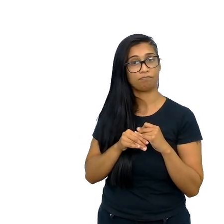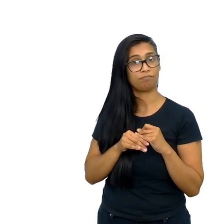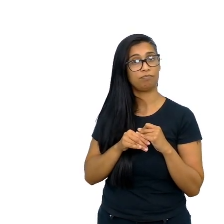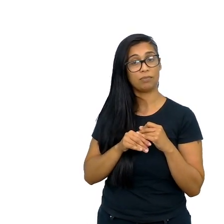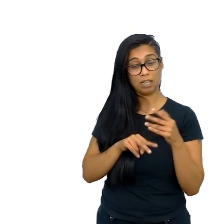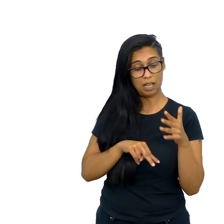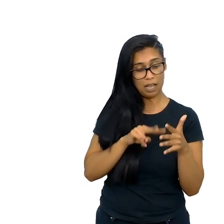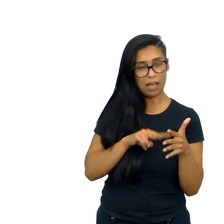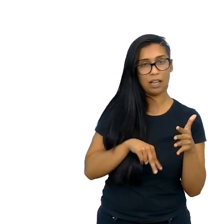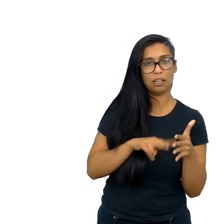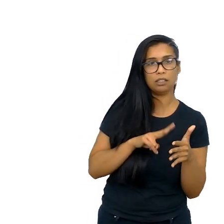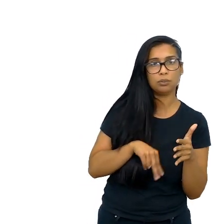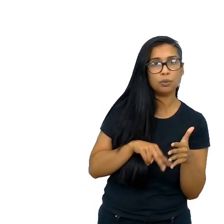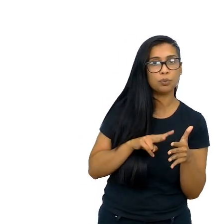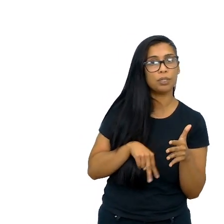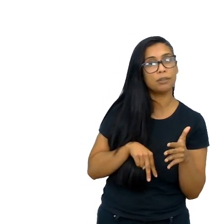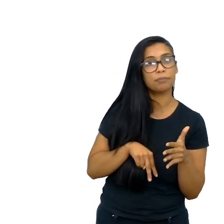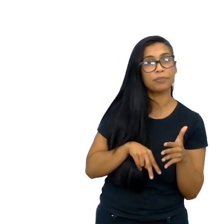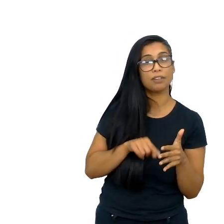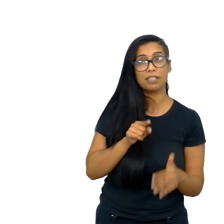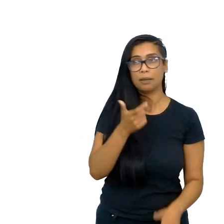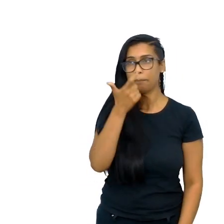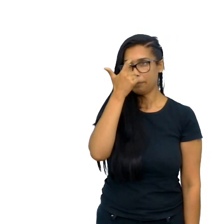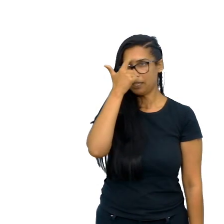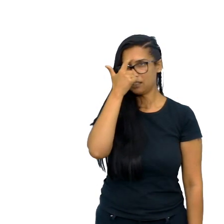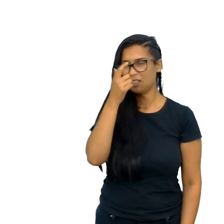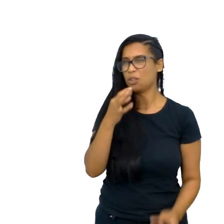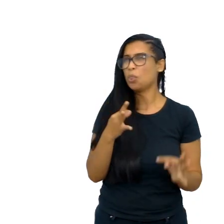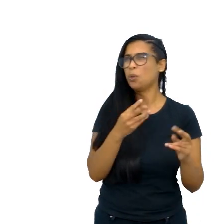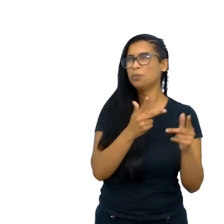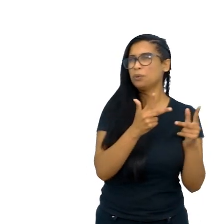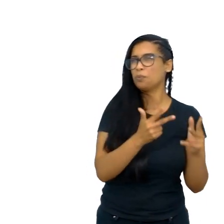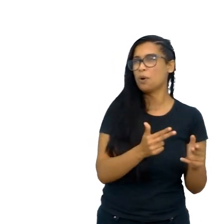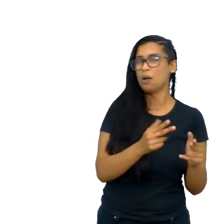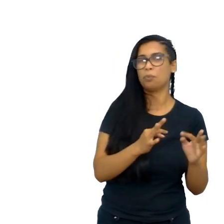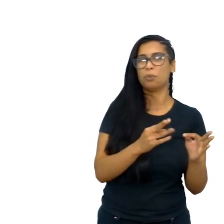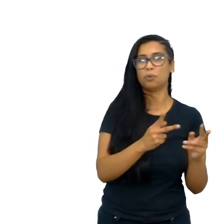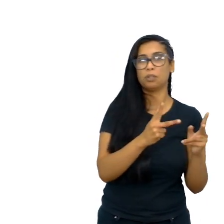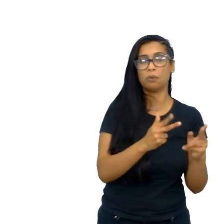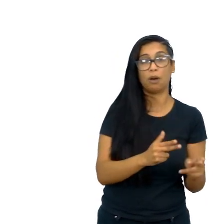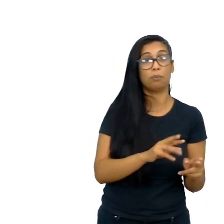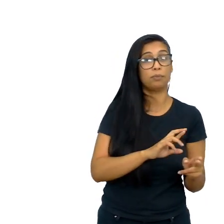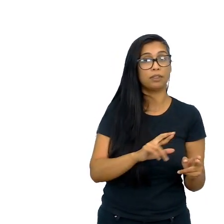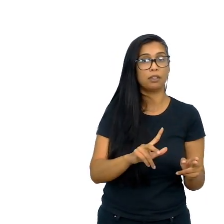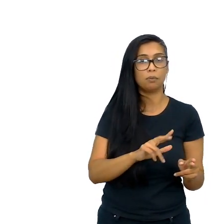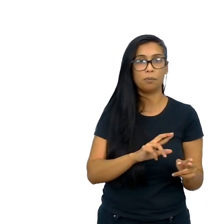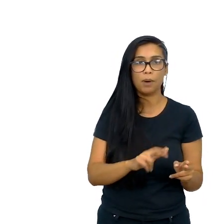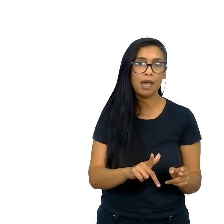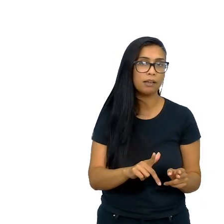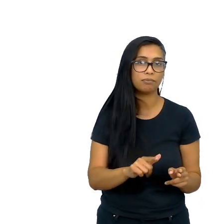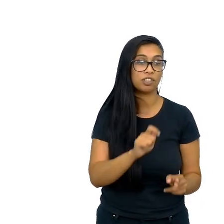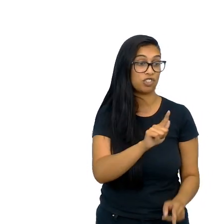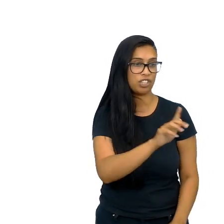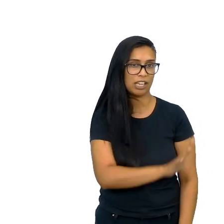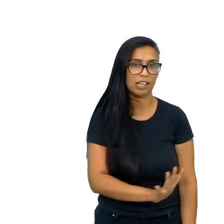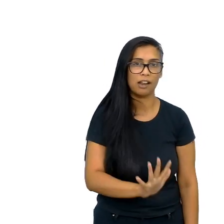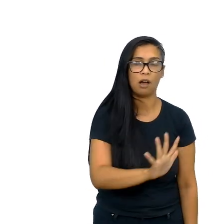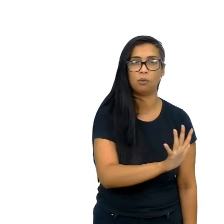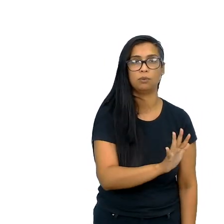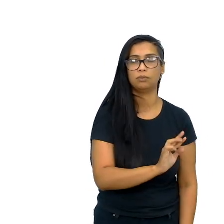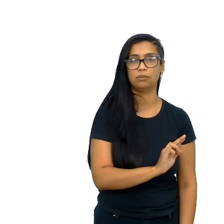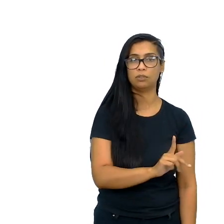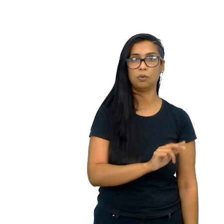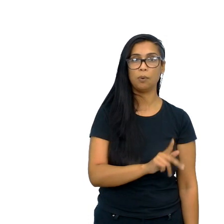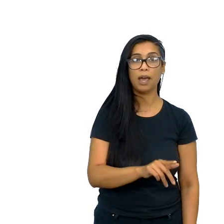da leitura, pois não se guarda um texto completo na nossa cabeça, né, nós precisamos, às vezes, ter a síntese, fazer